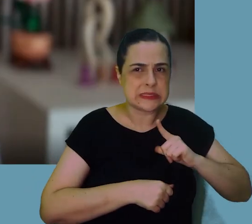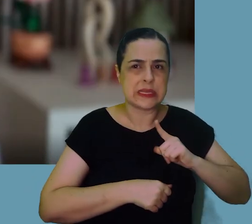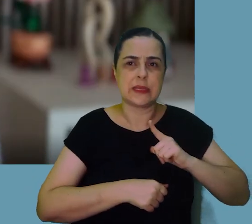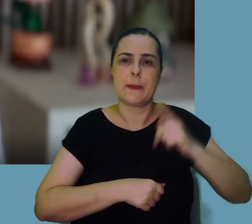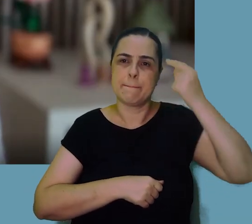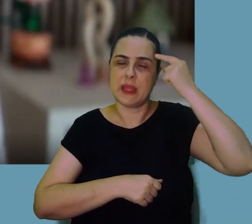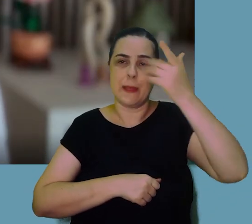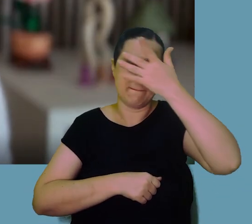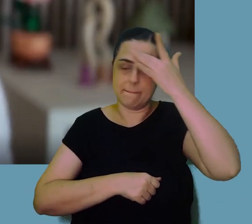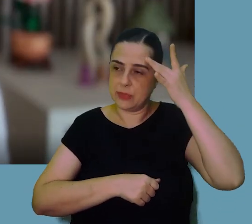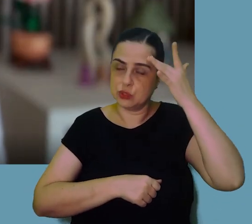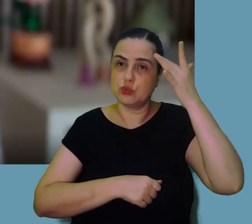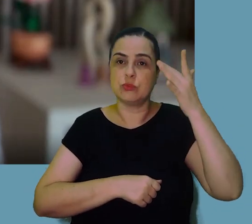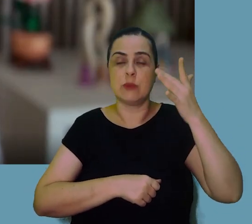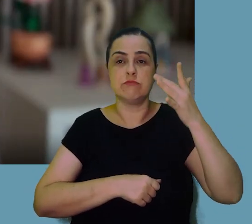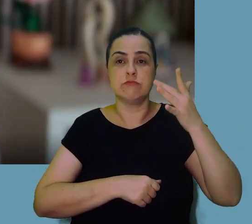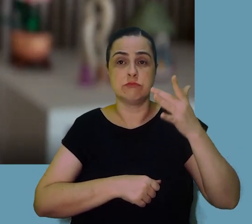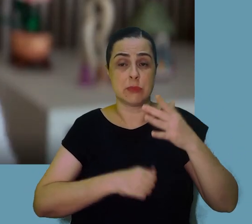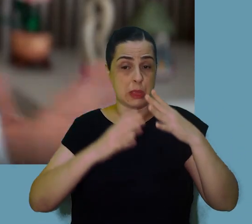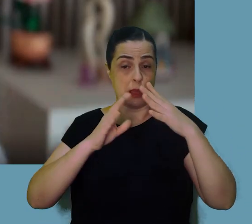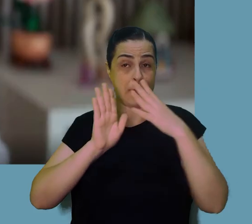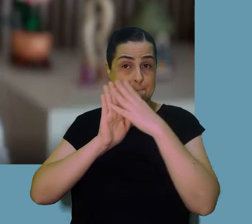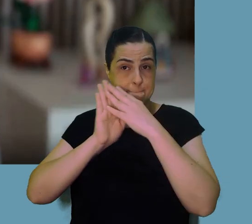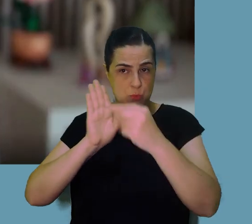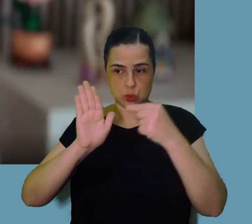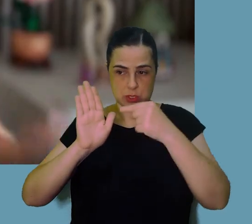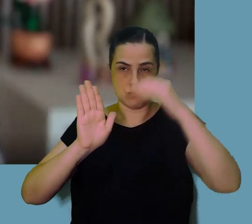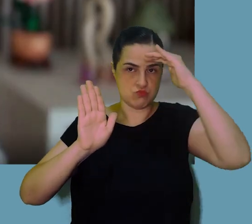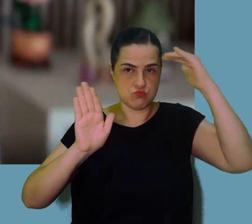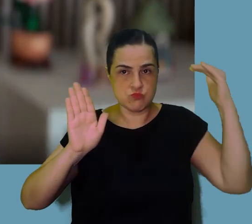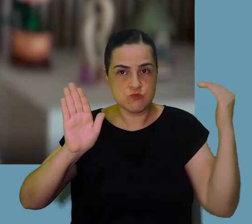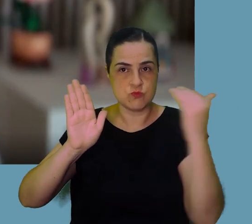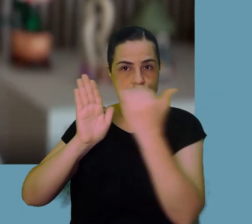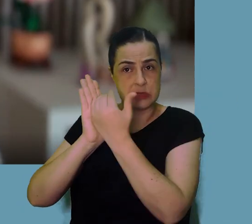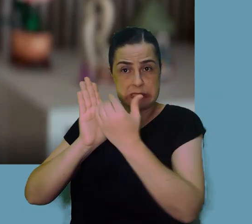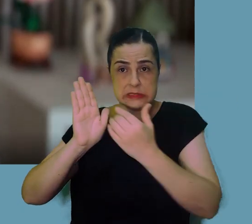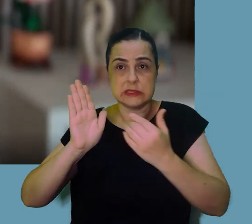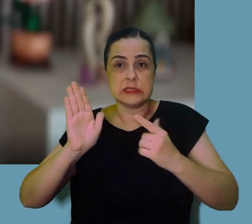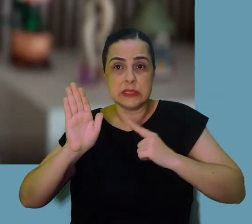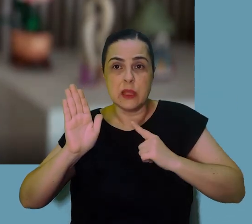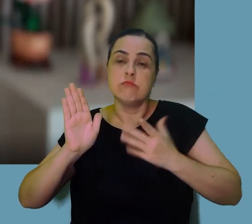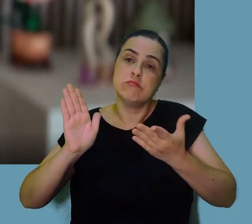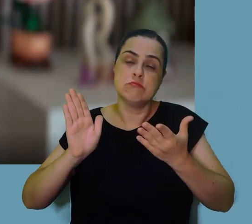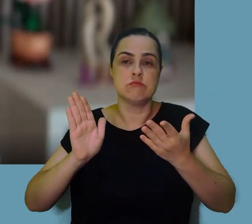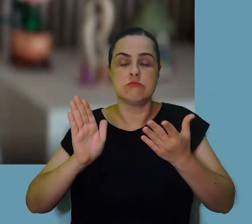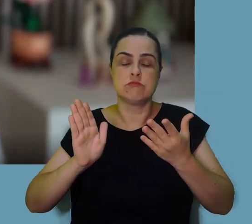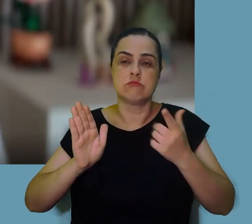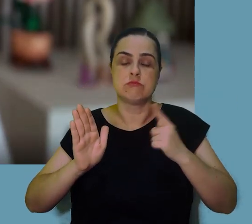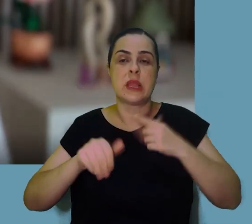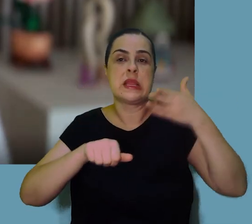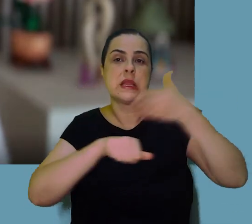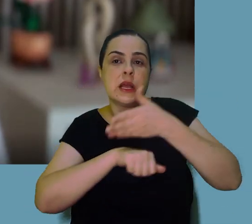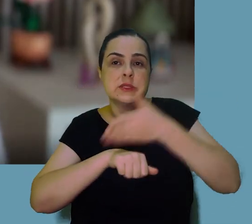quem cumpre os padrões estabelecidos, vai ter melhor acesso, melhores experiências